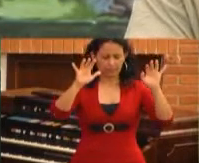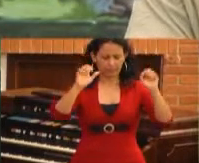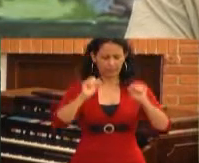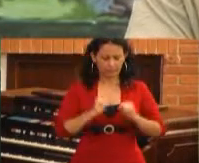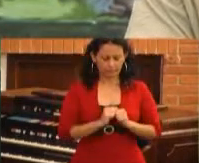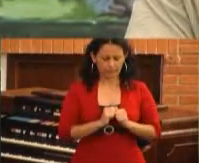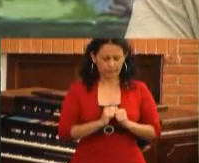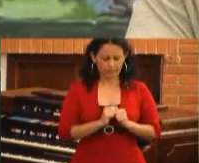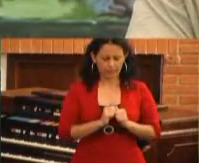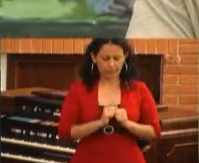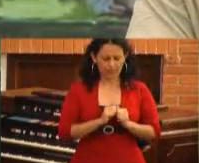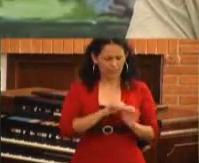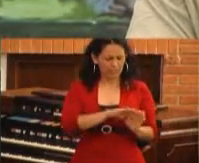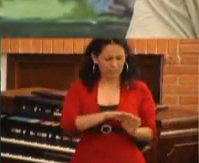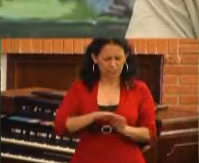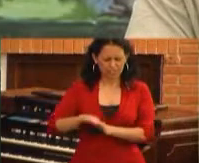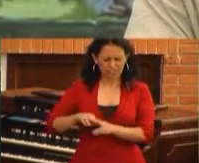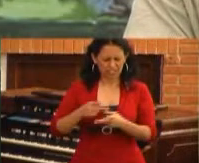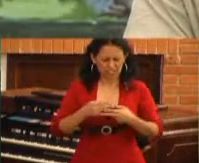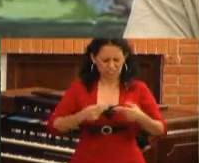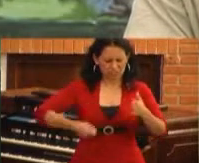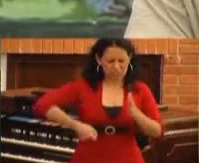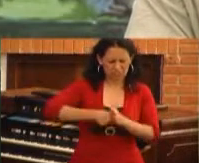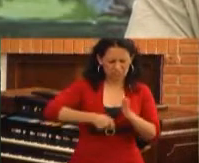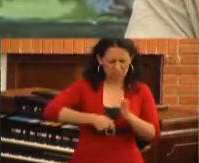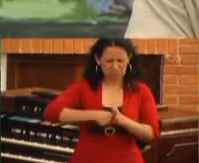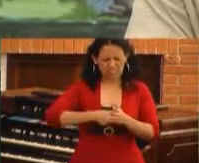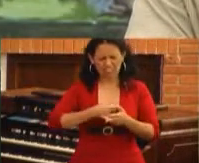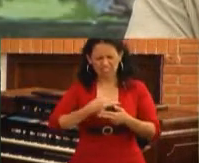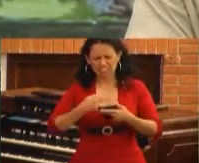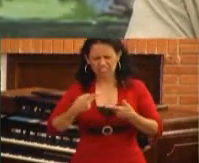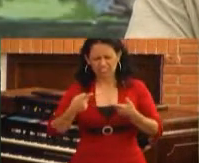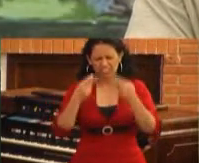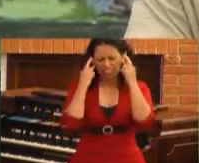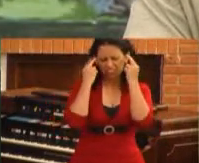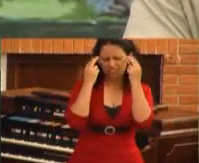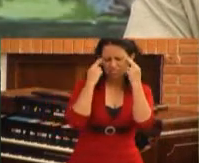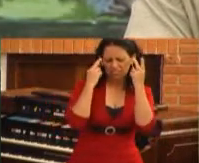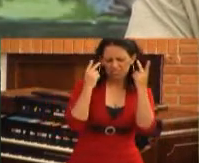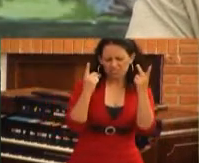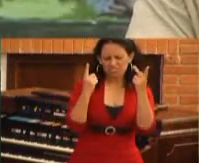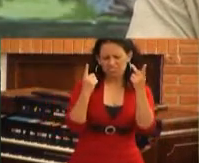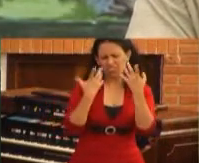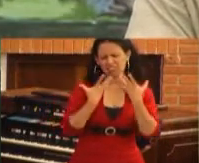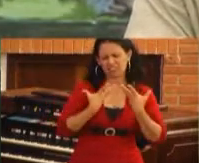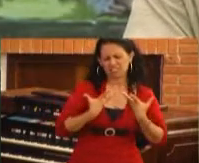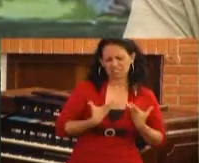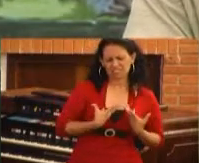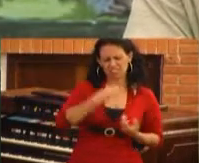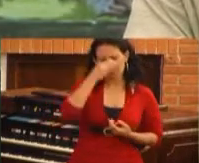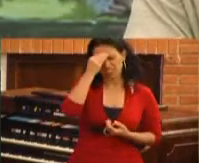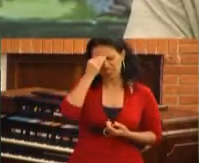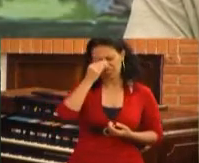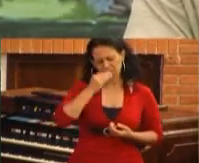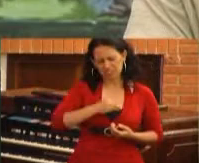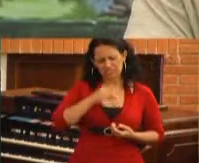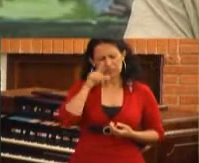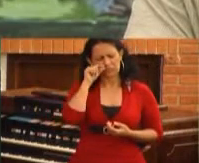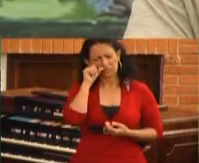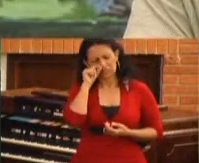Remove os obstáculos, os impedimentos malignos que